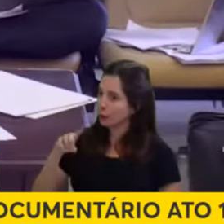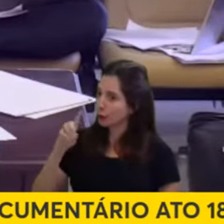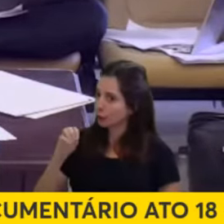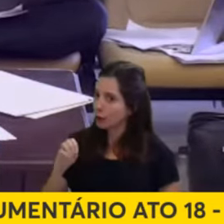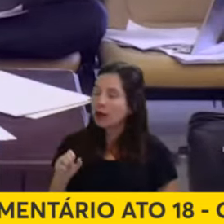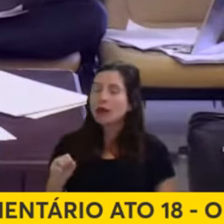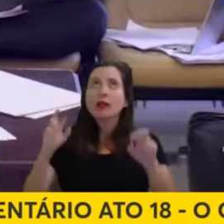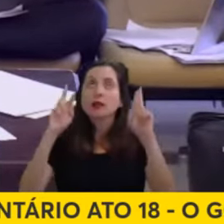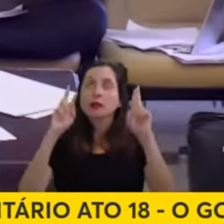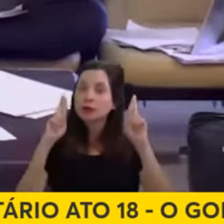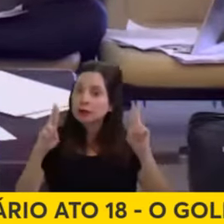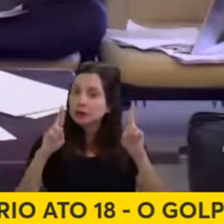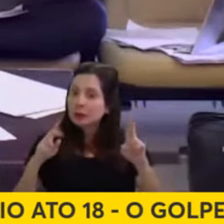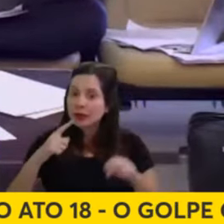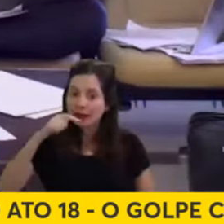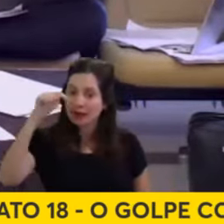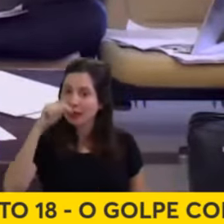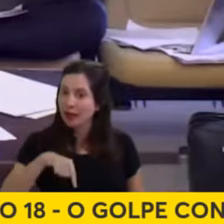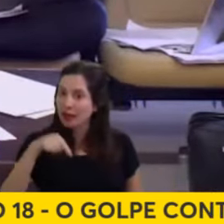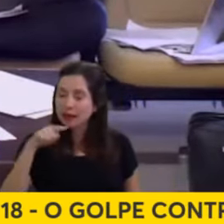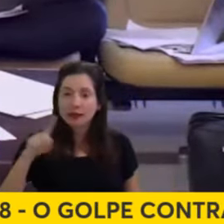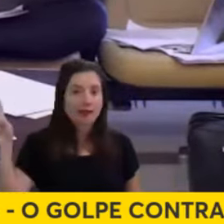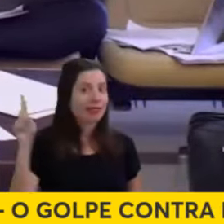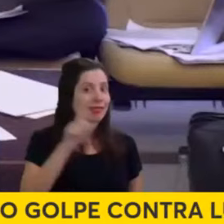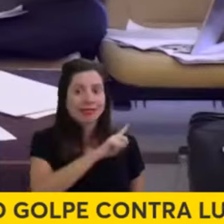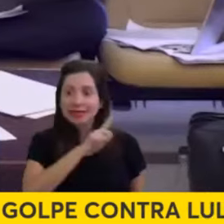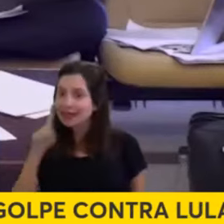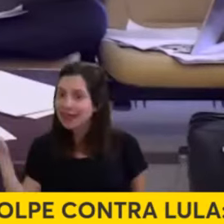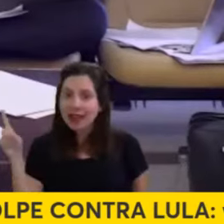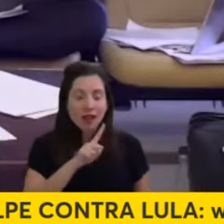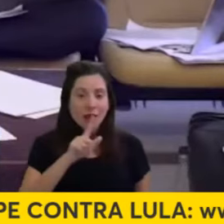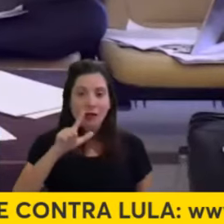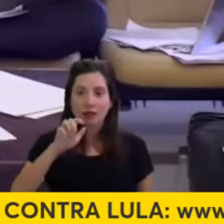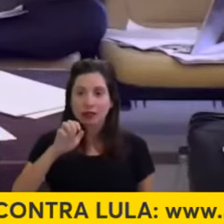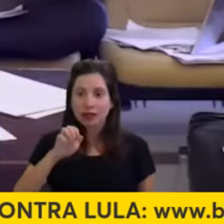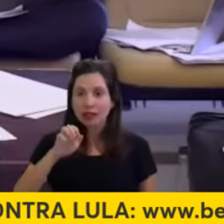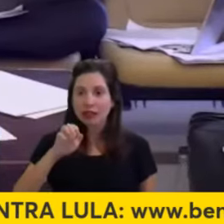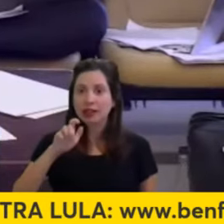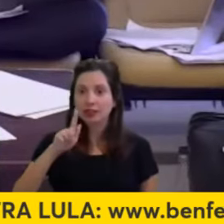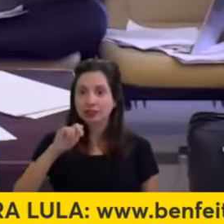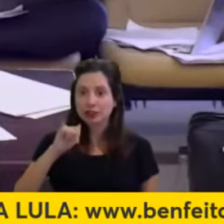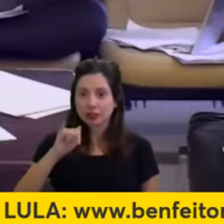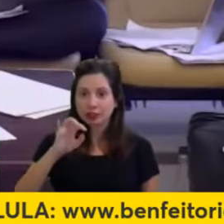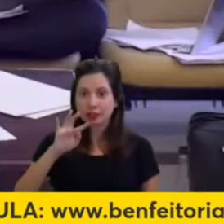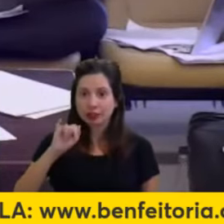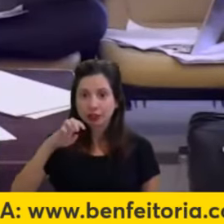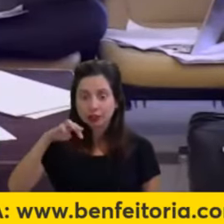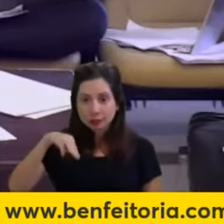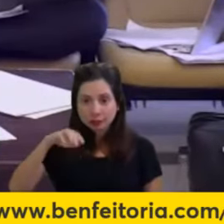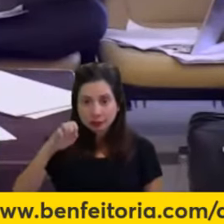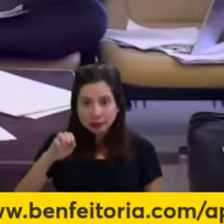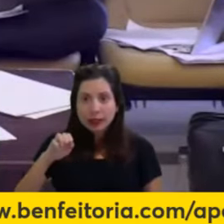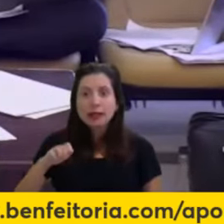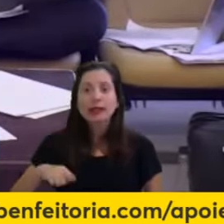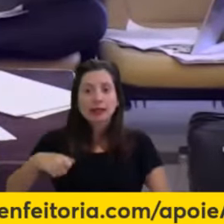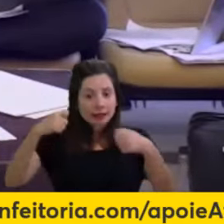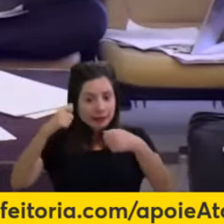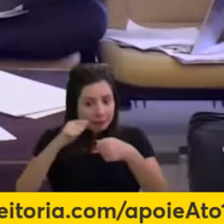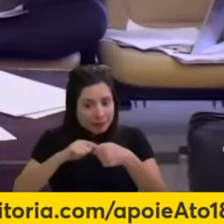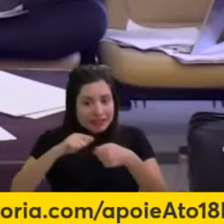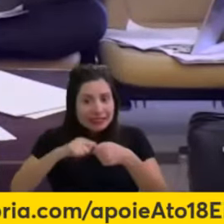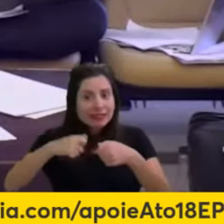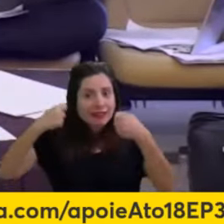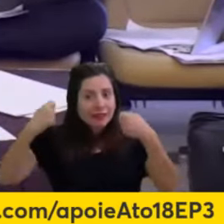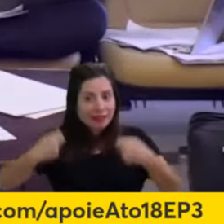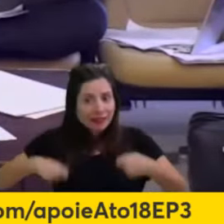sinceramente que essa corte não legitime Essa manobra contábil feitas Claras e a luz do dia para propósitos que